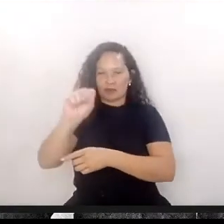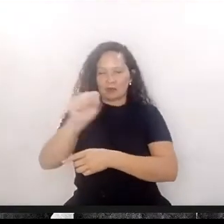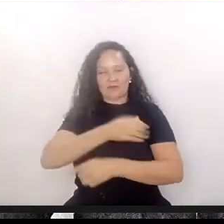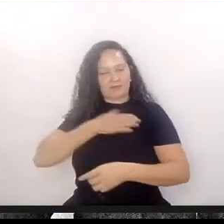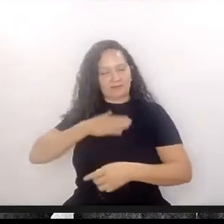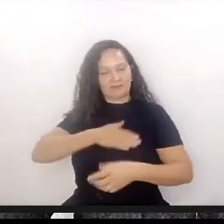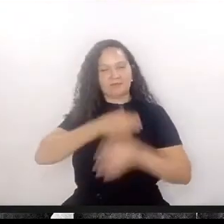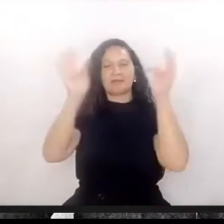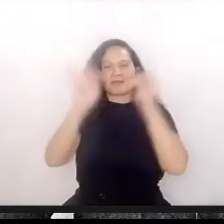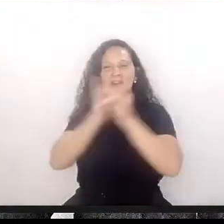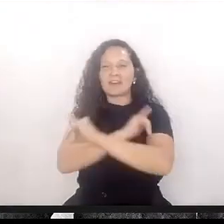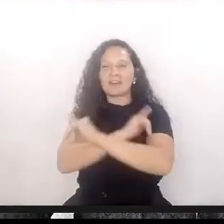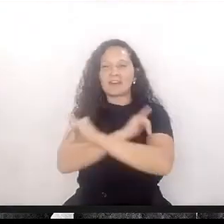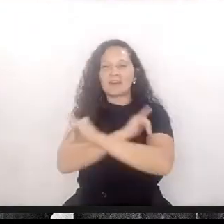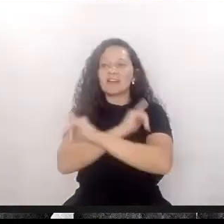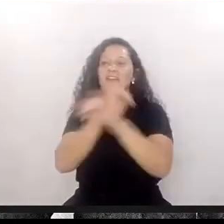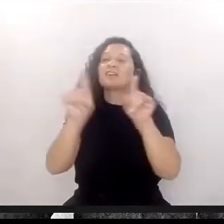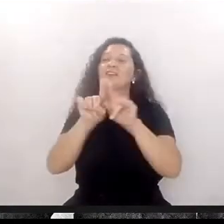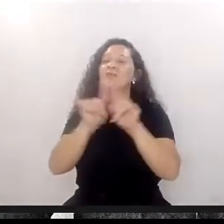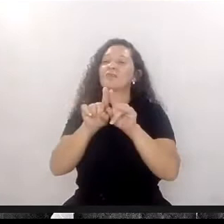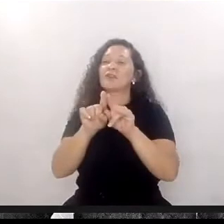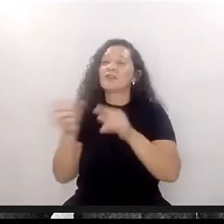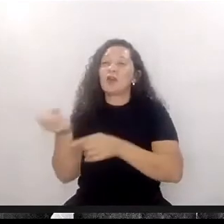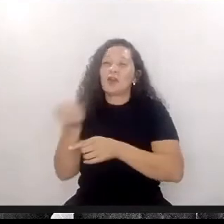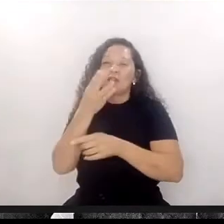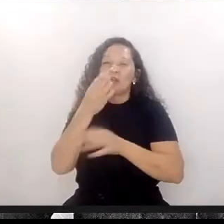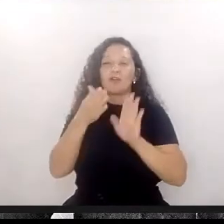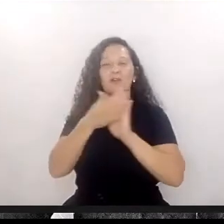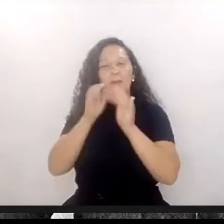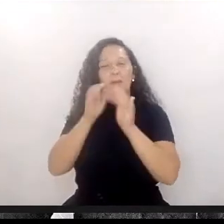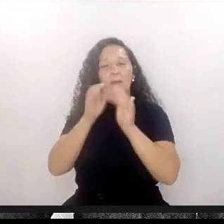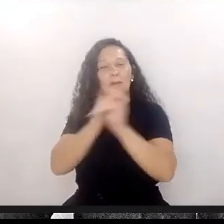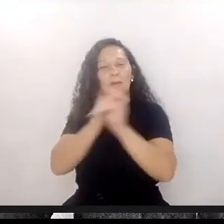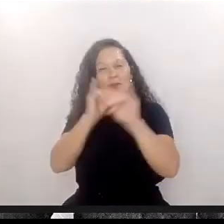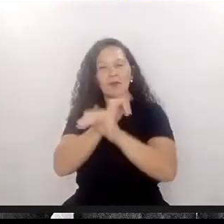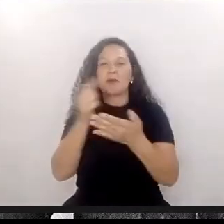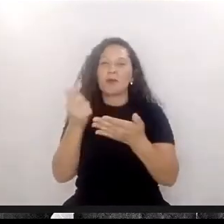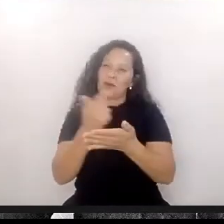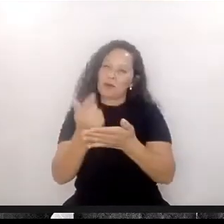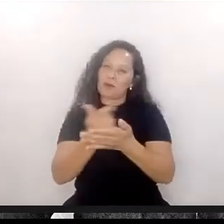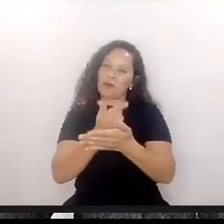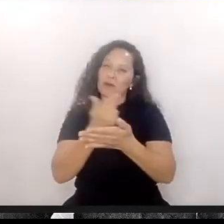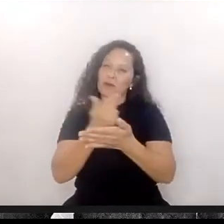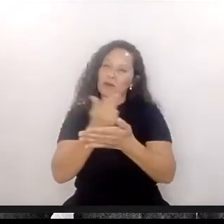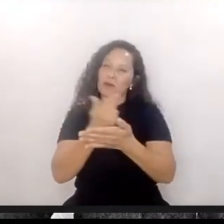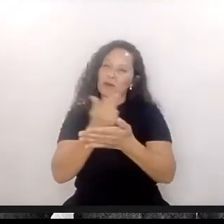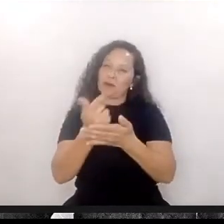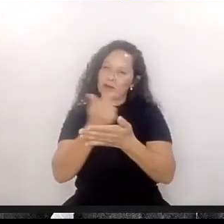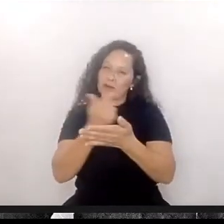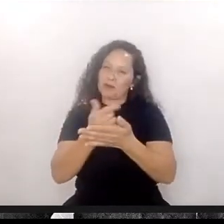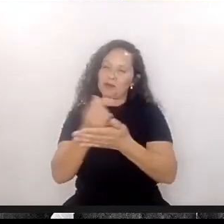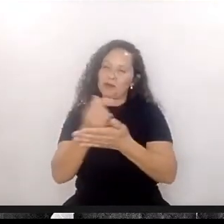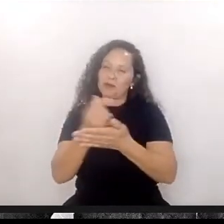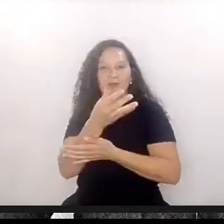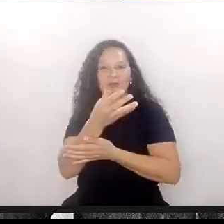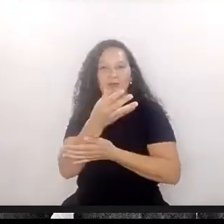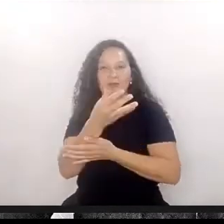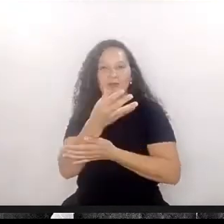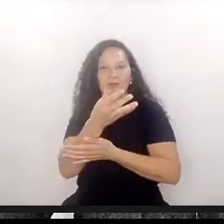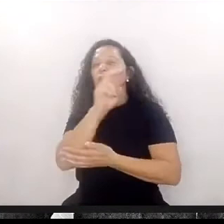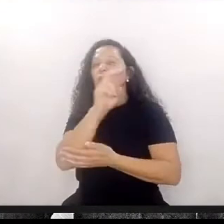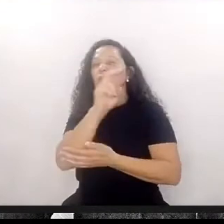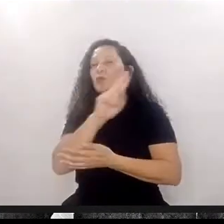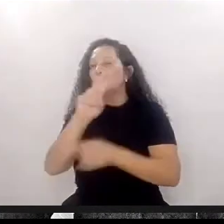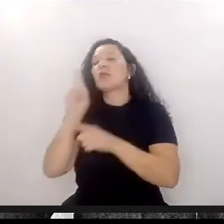mais recente publicação, o livro The World as an Architectural Project, publicado pela editora